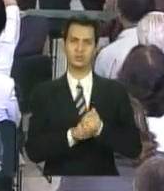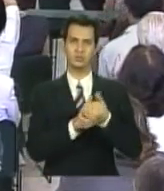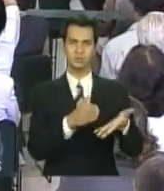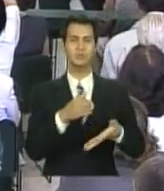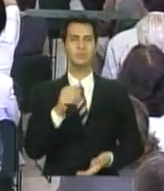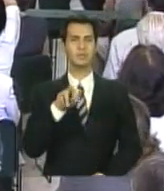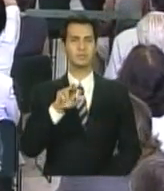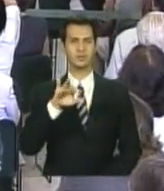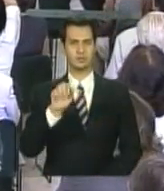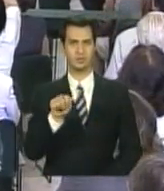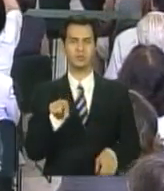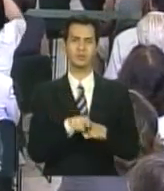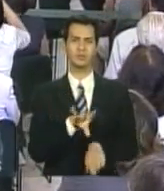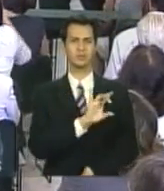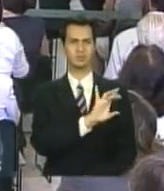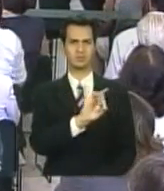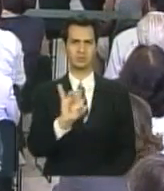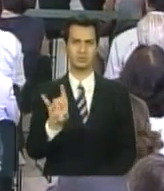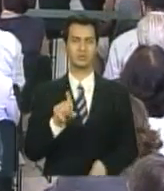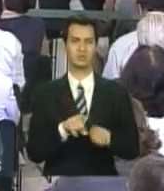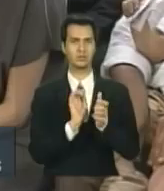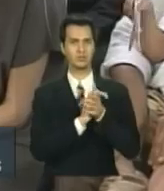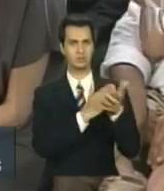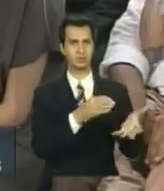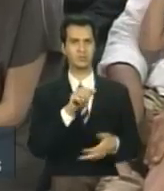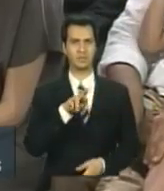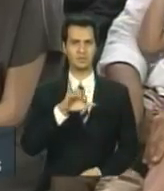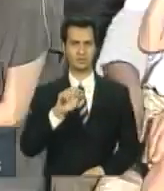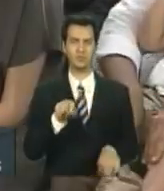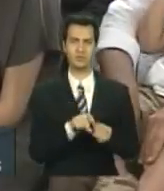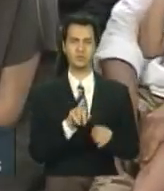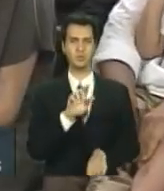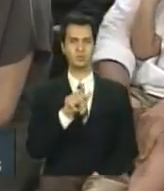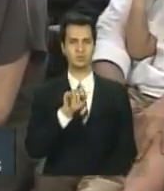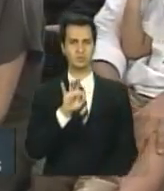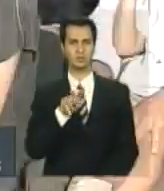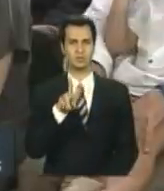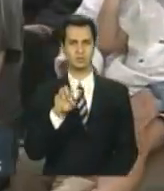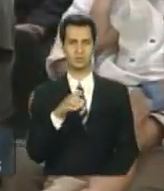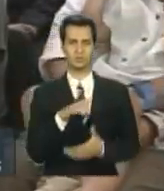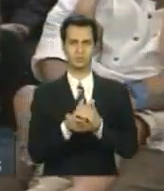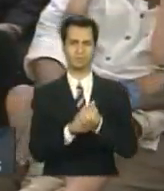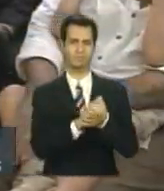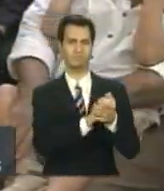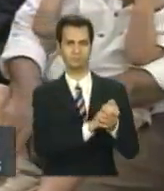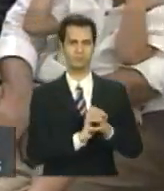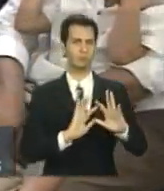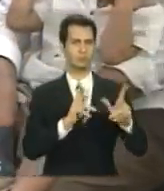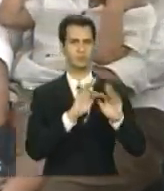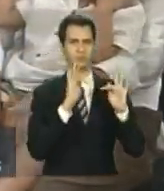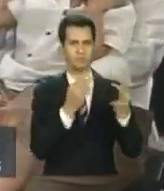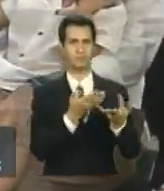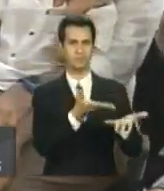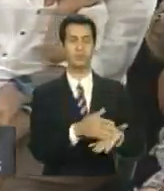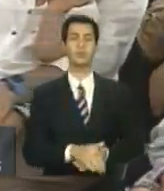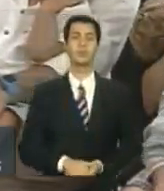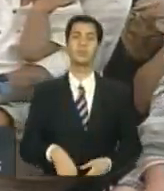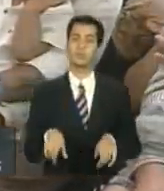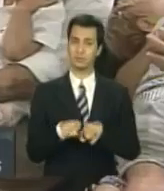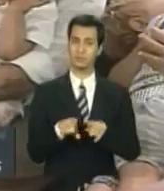ao cumprimentar a cada um, a Maria e o Gustavo, ao cumprimentar a cada um dos familiares. Queria